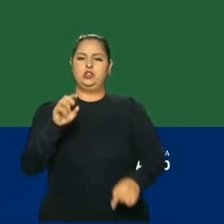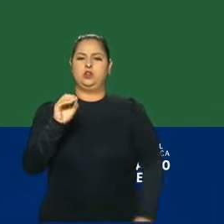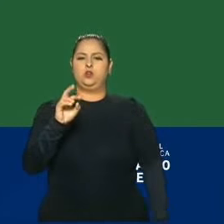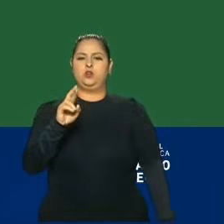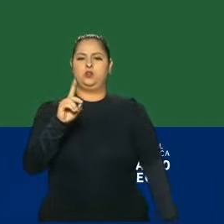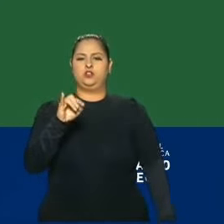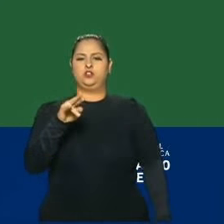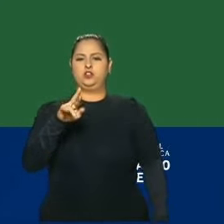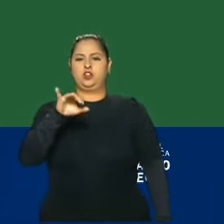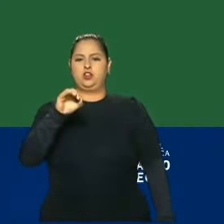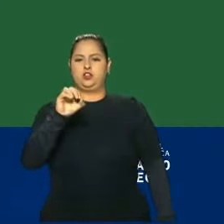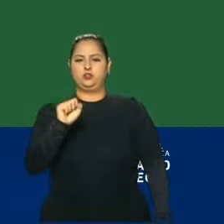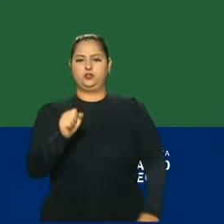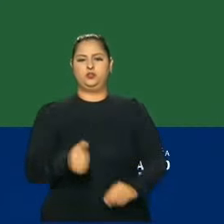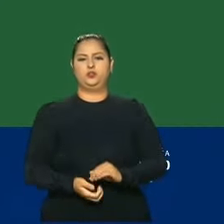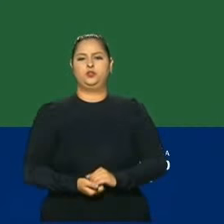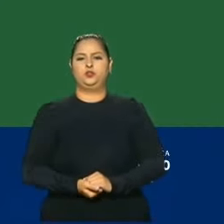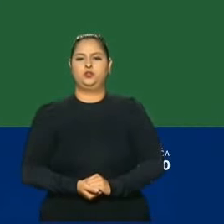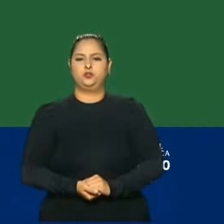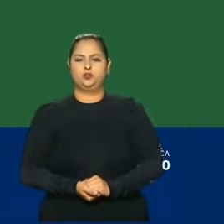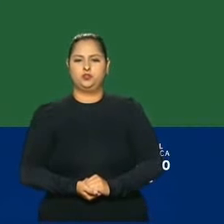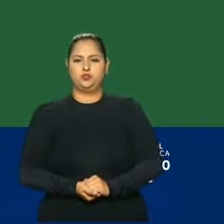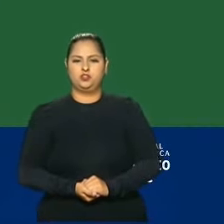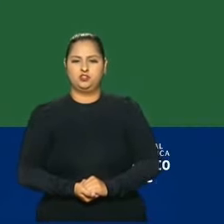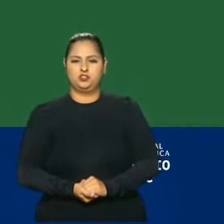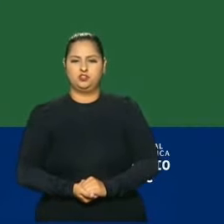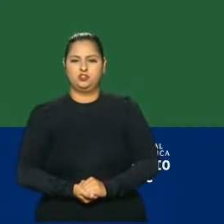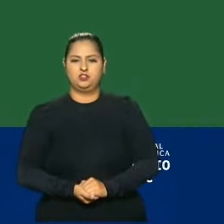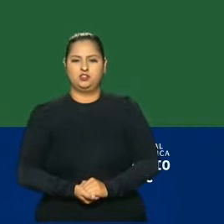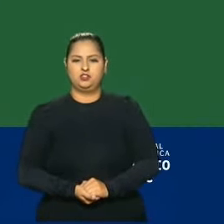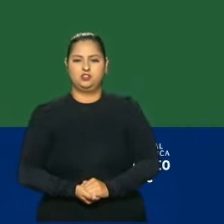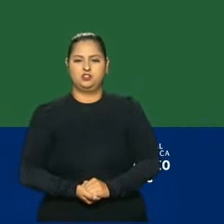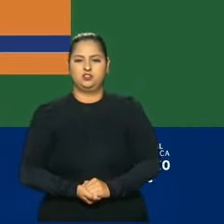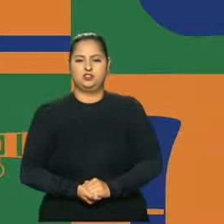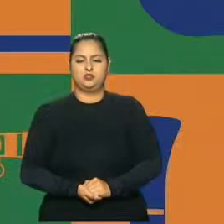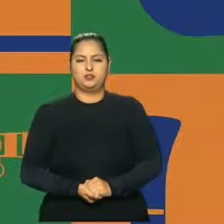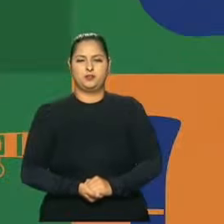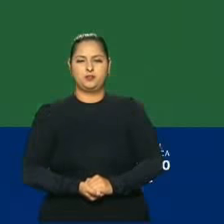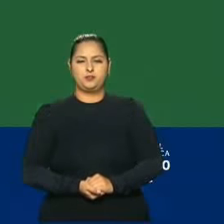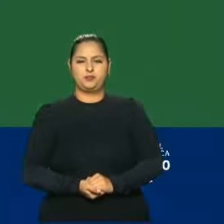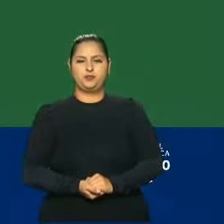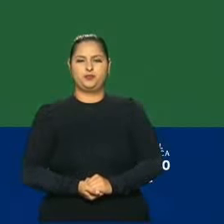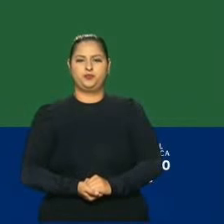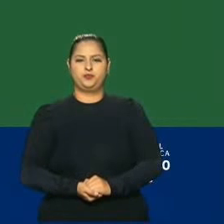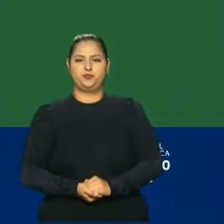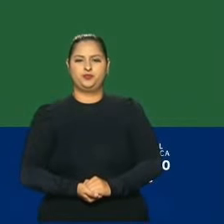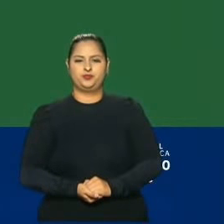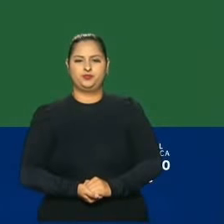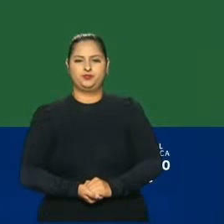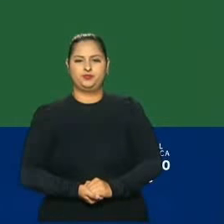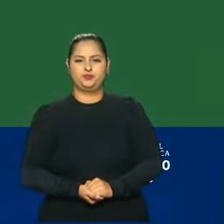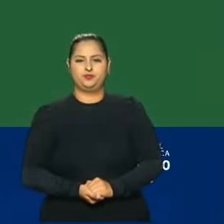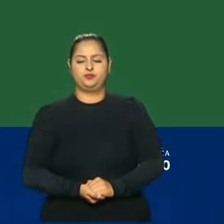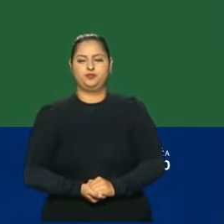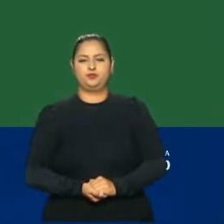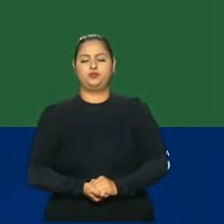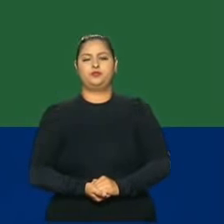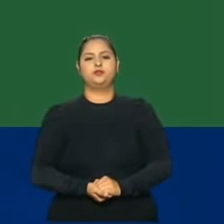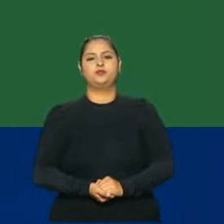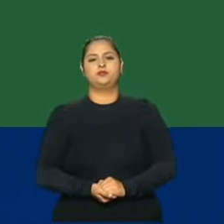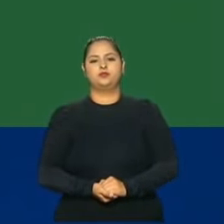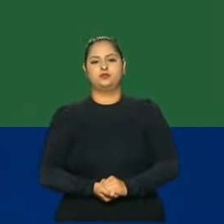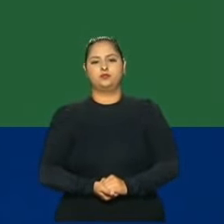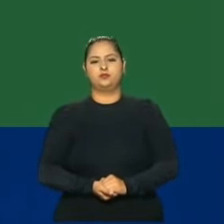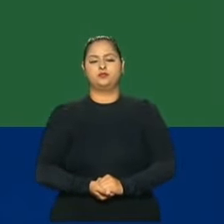Vence seu medo, que eu te chamo de belo. Azul com amarelo, deu